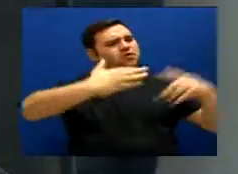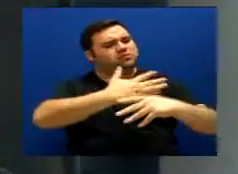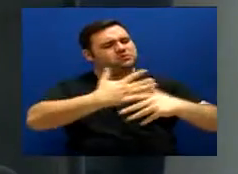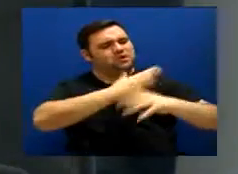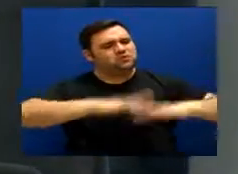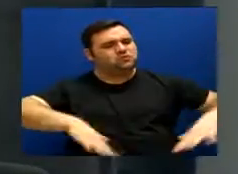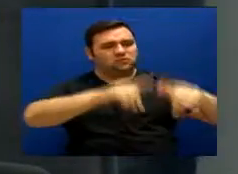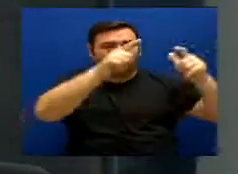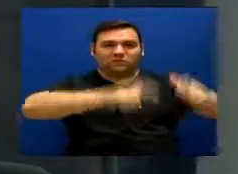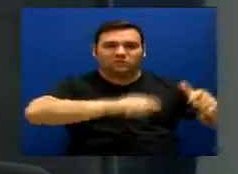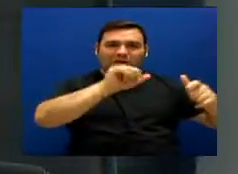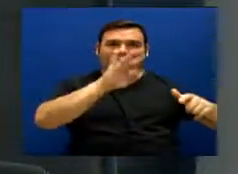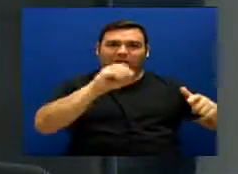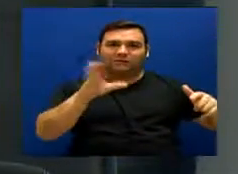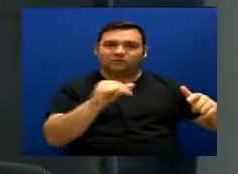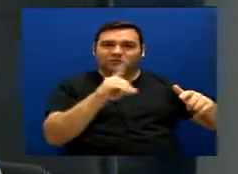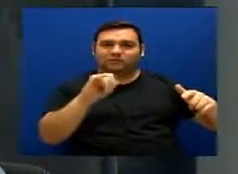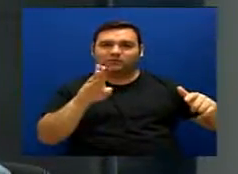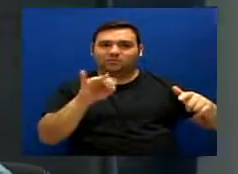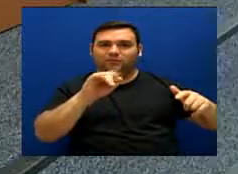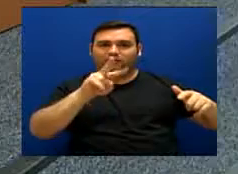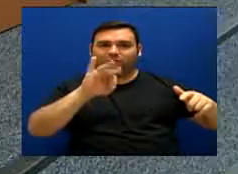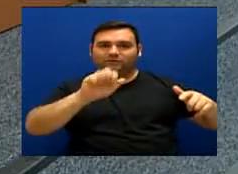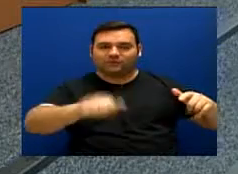do Alto da Boa Vista de Sorocaba.